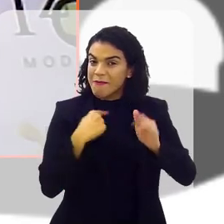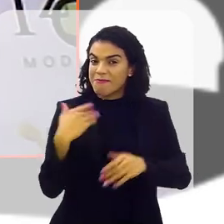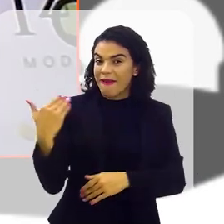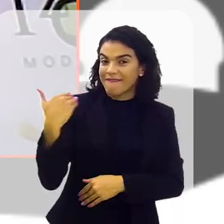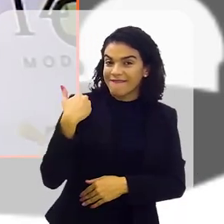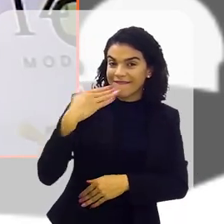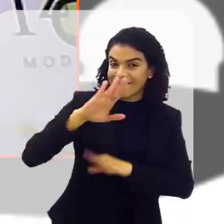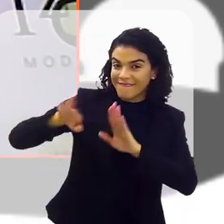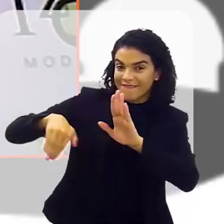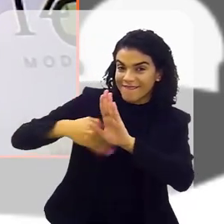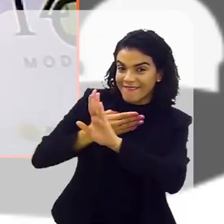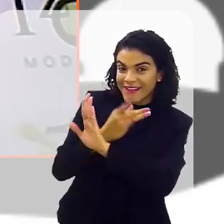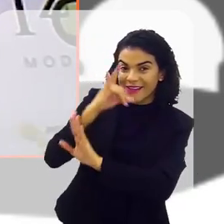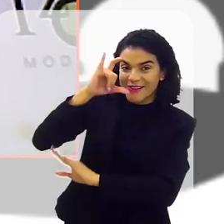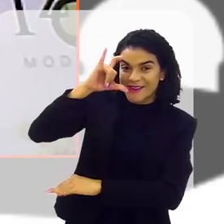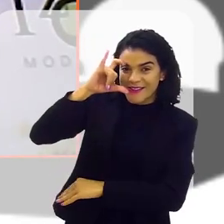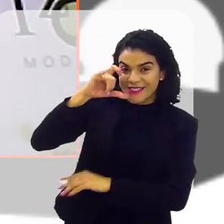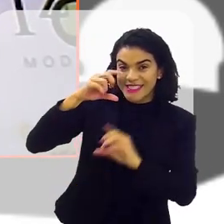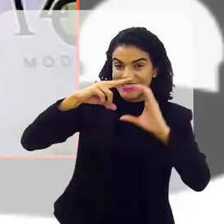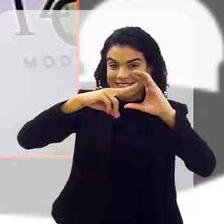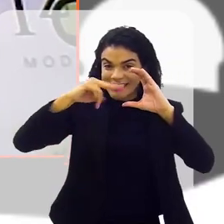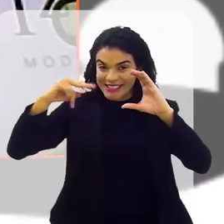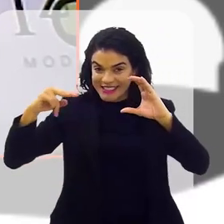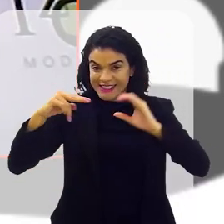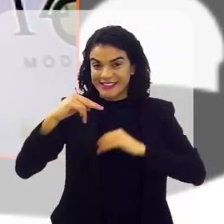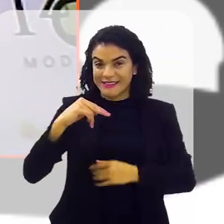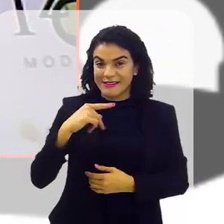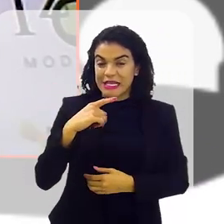lá no Direct do meu Instagram